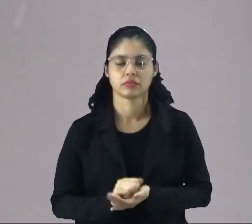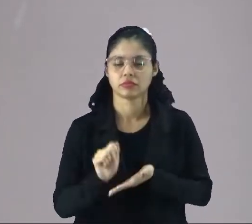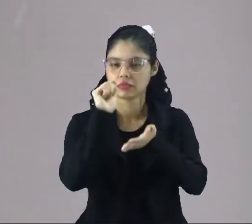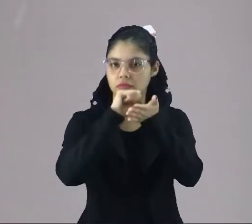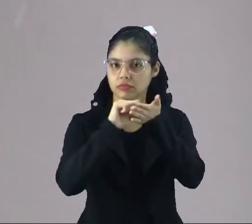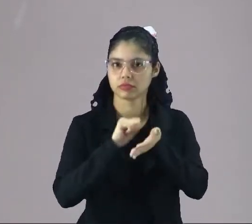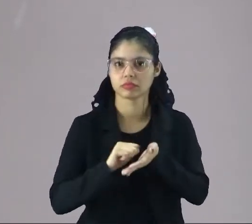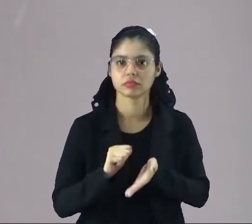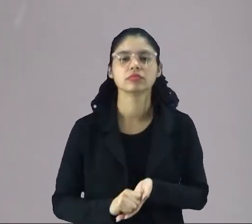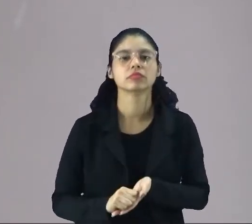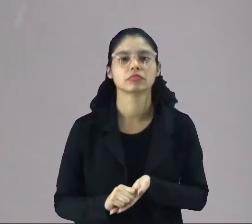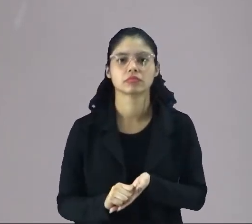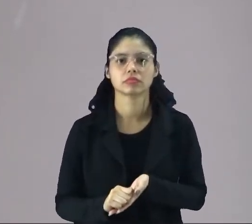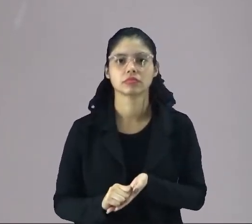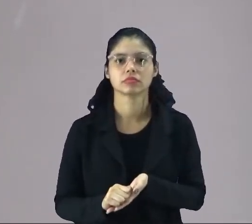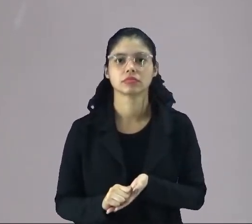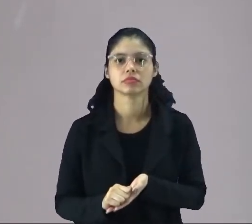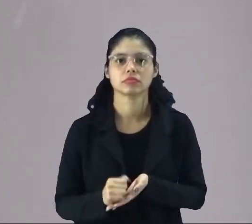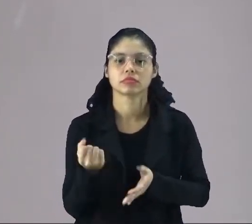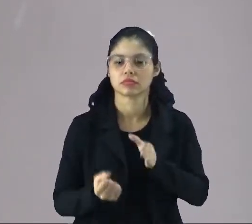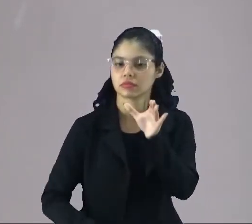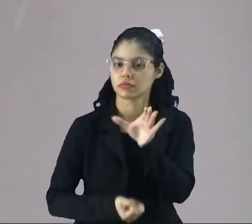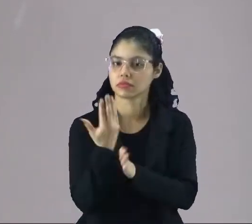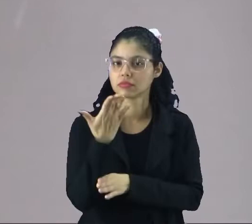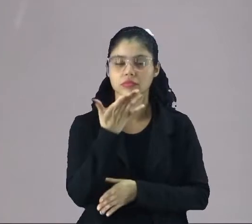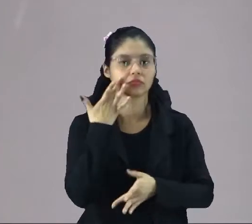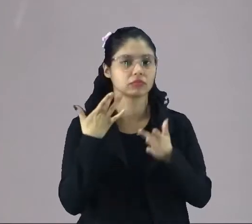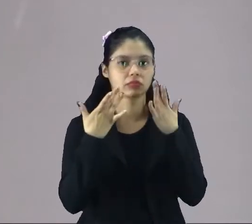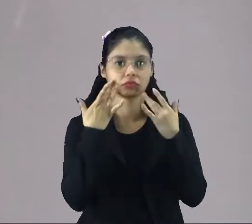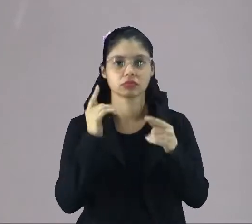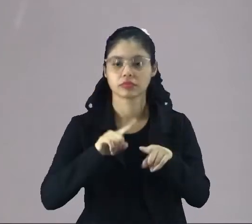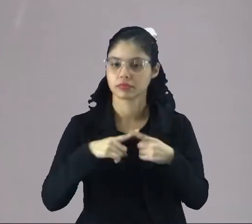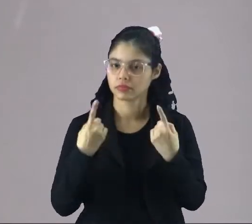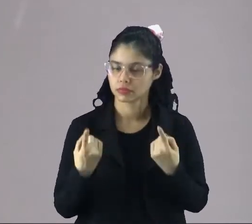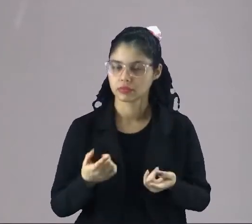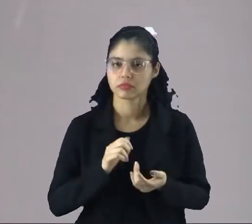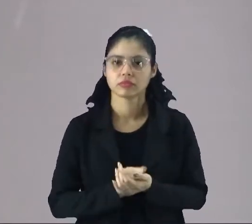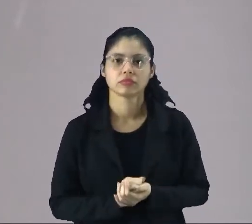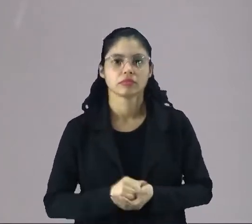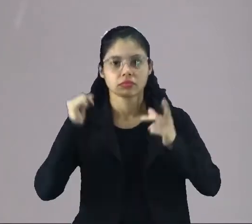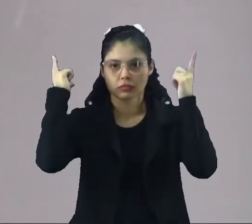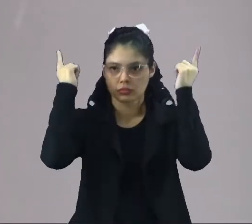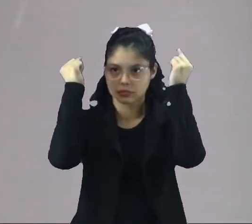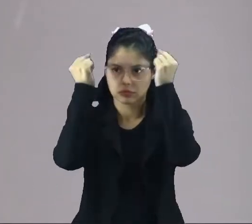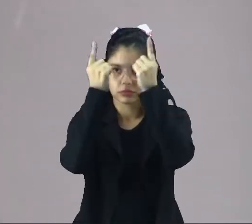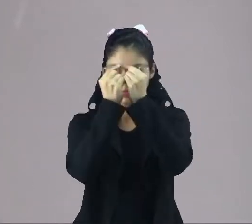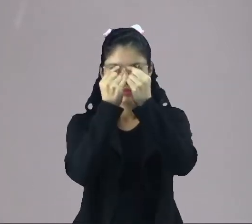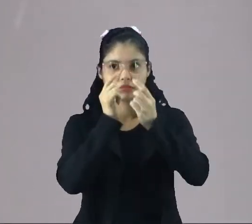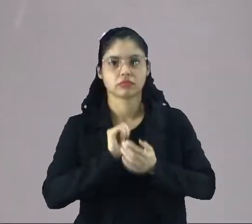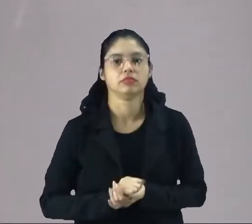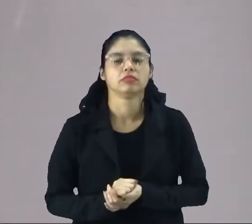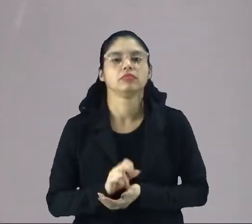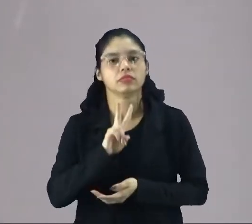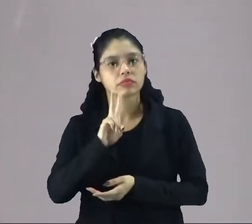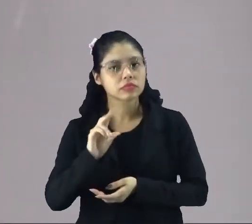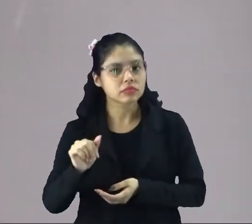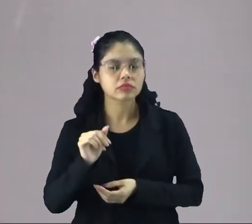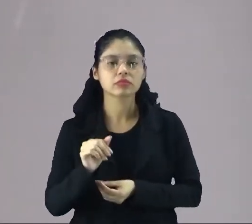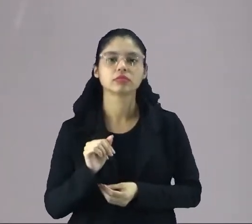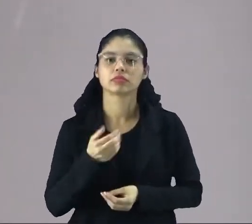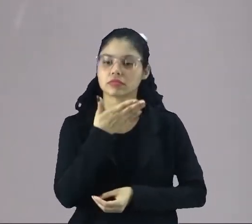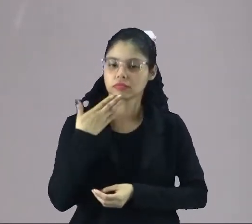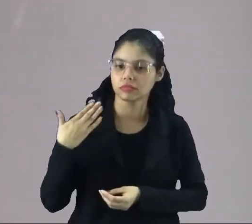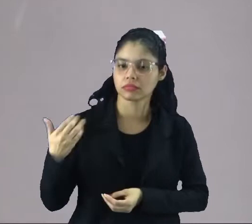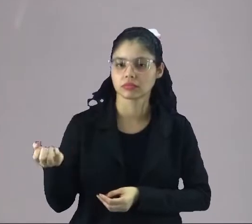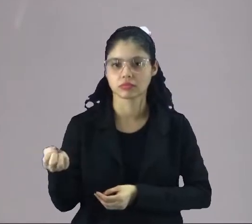notações, indícios do surgimento do teatro. Porém, é na Grécia que o teatro ele vai se reformular e